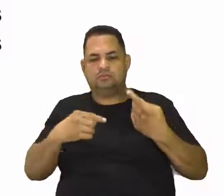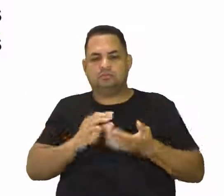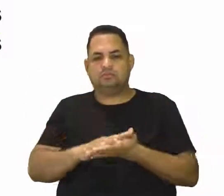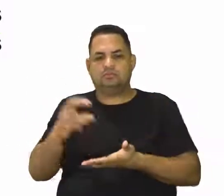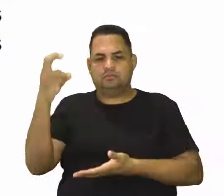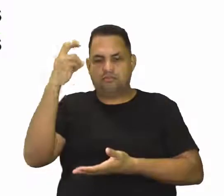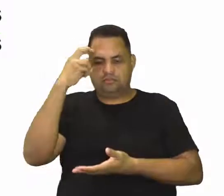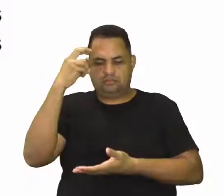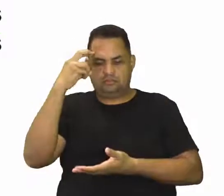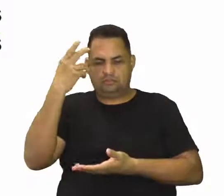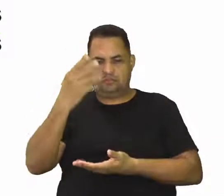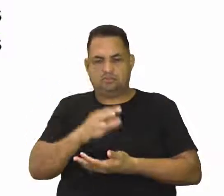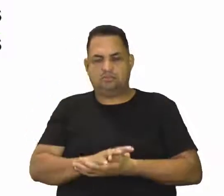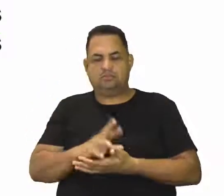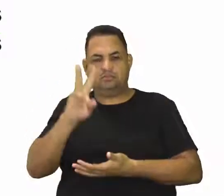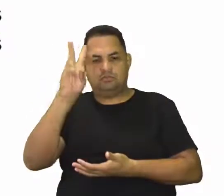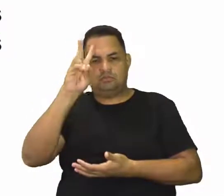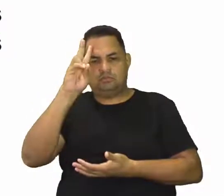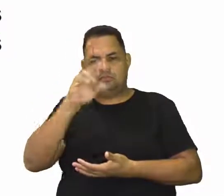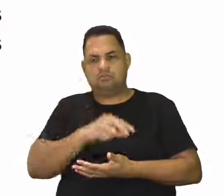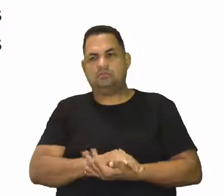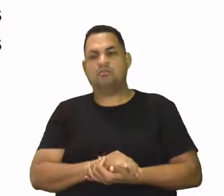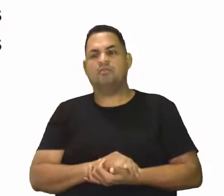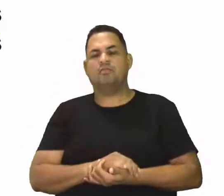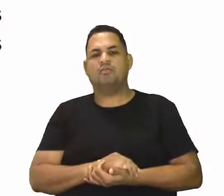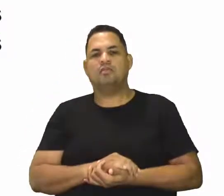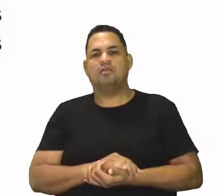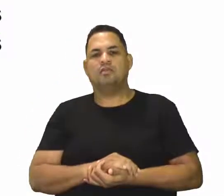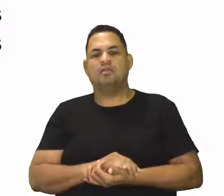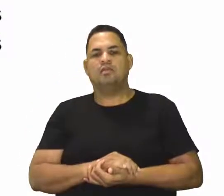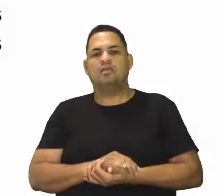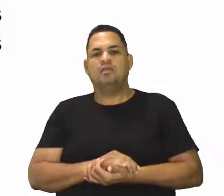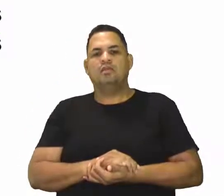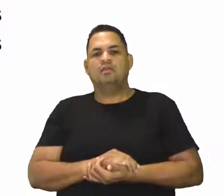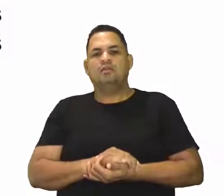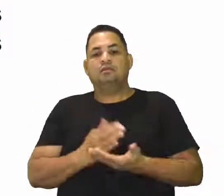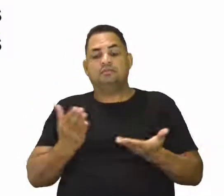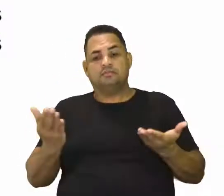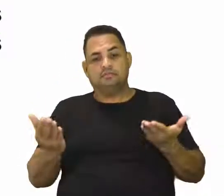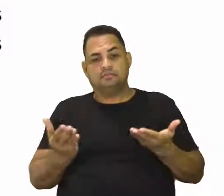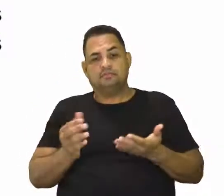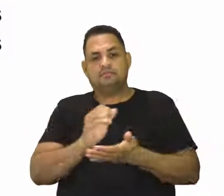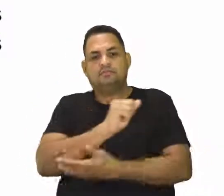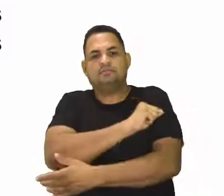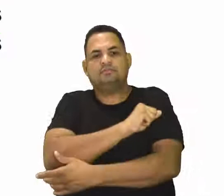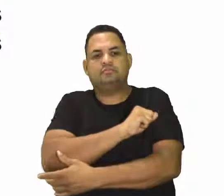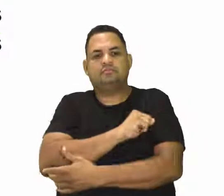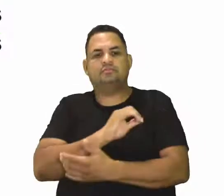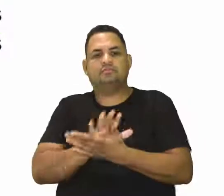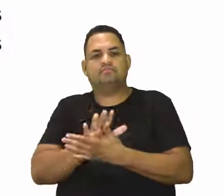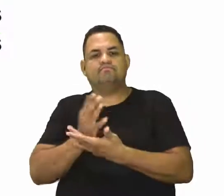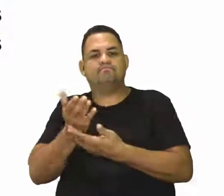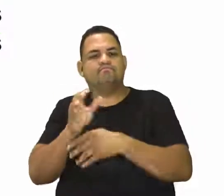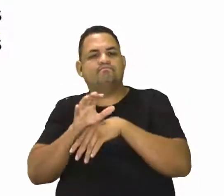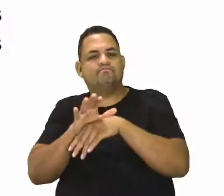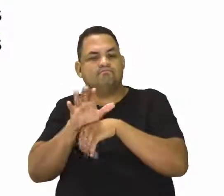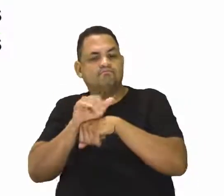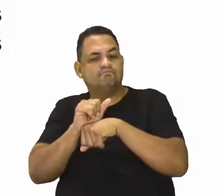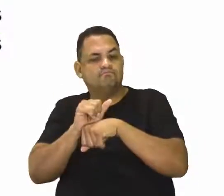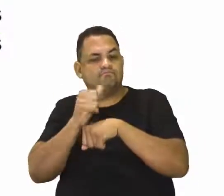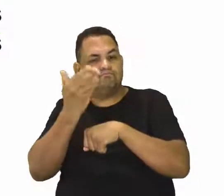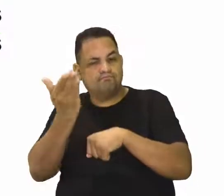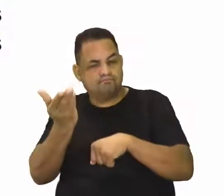acontecimentos culturais e também histórico Oi e aí aluno que eu te chamo até a tua